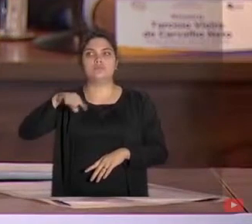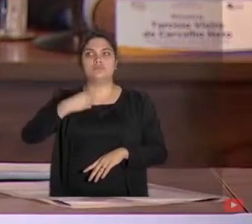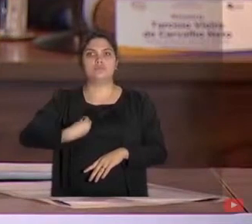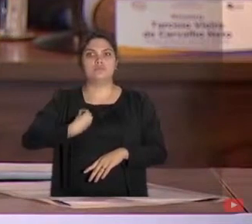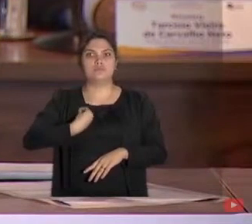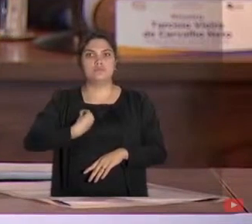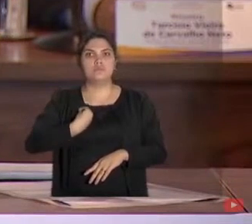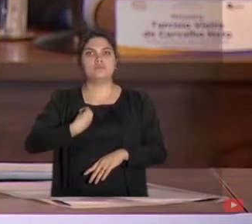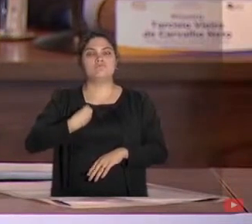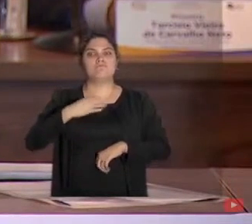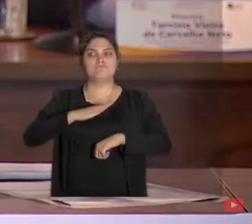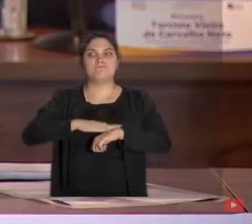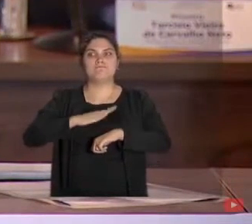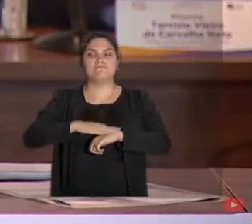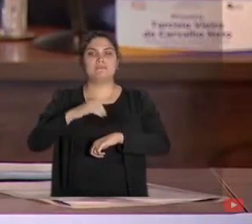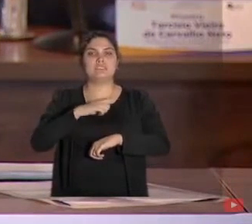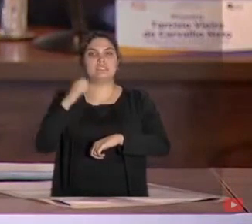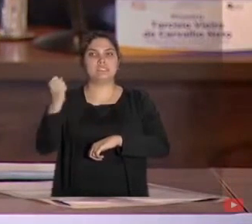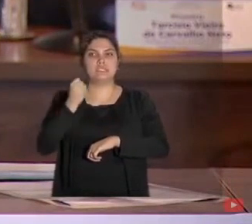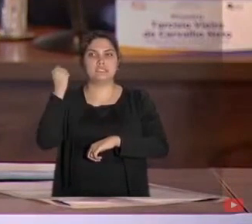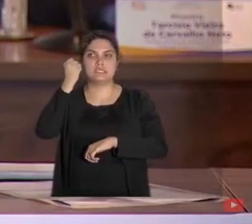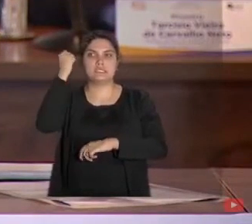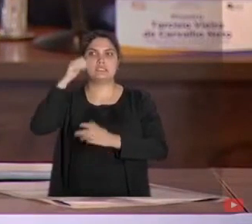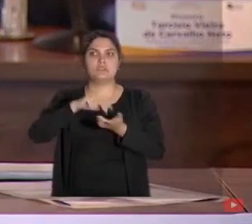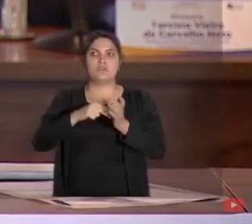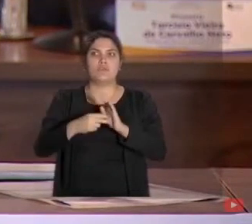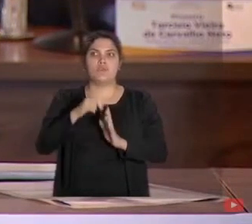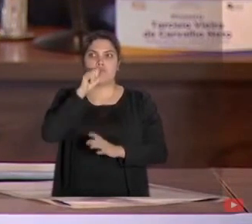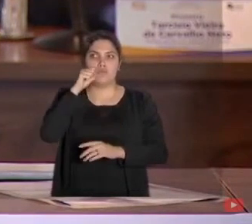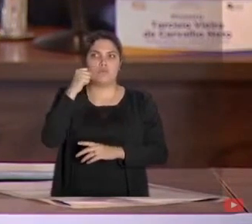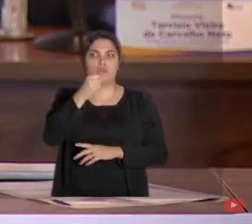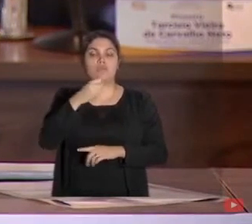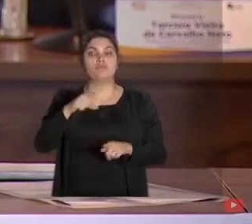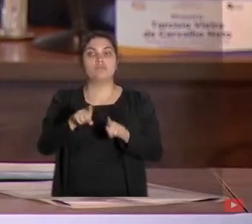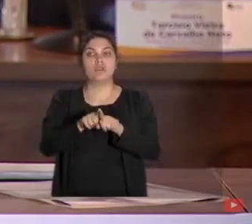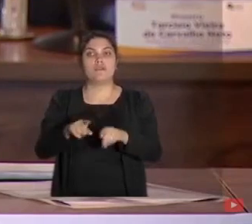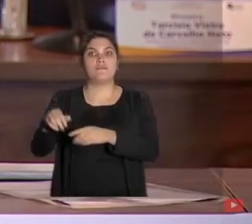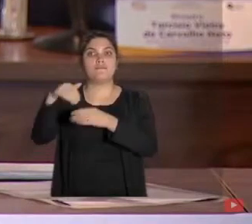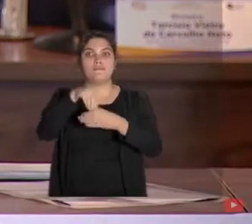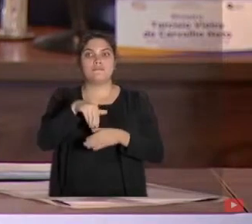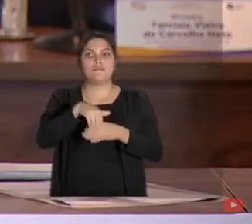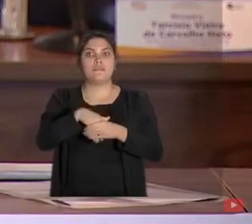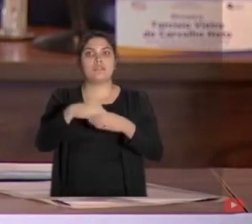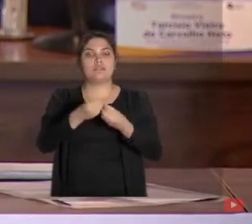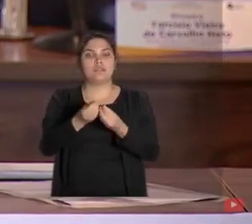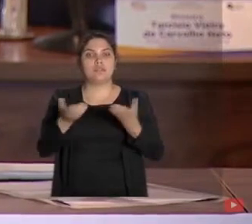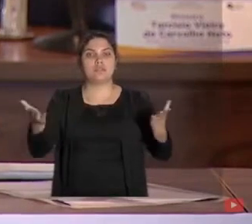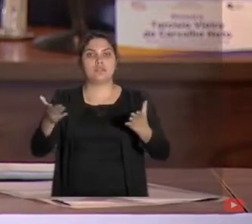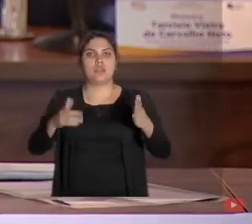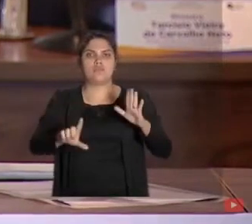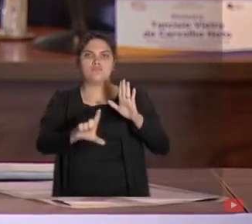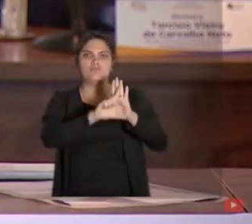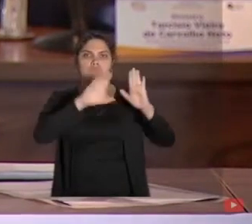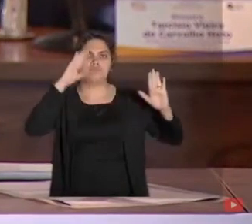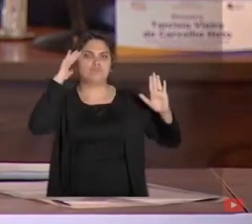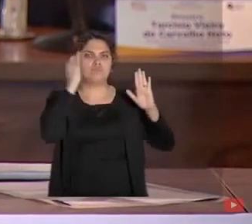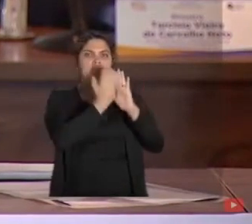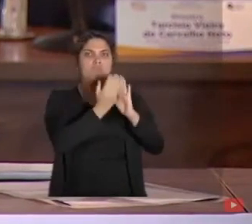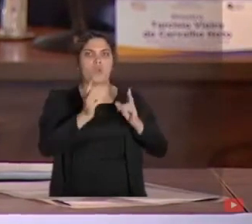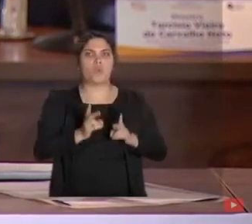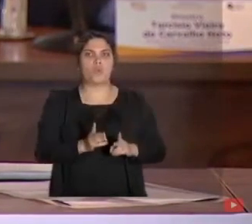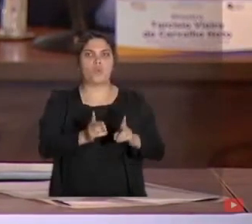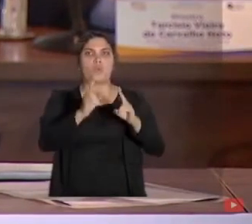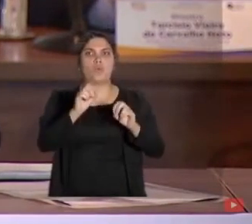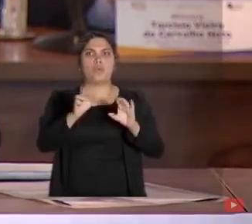compareceram de maneira muito significativa às urnas, dando uma legitimidade